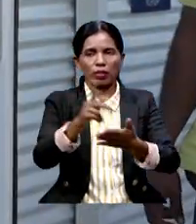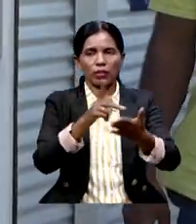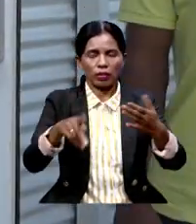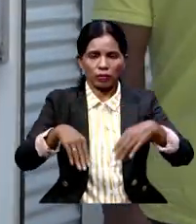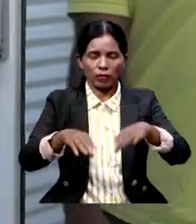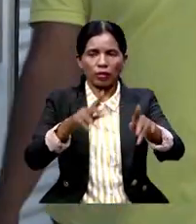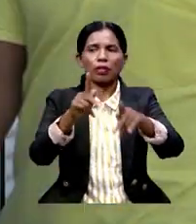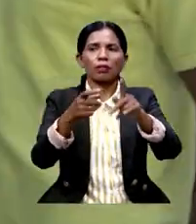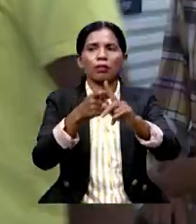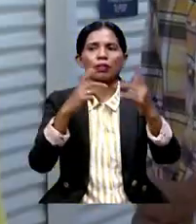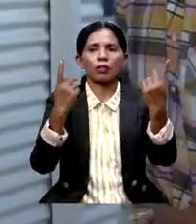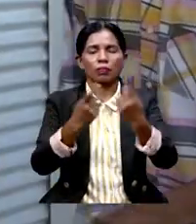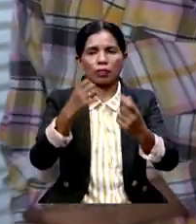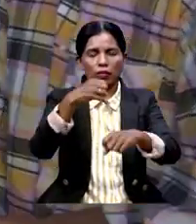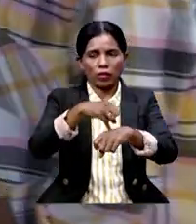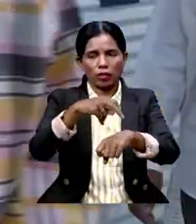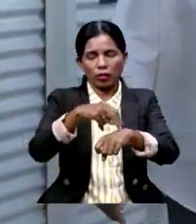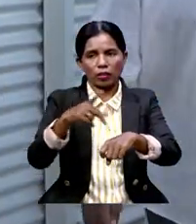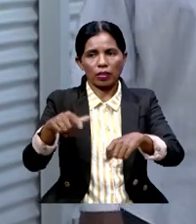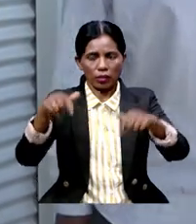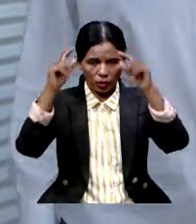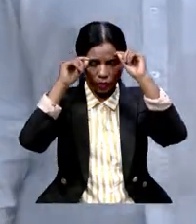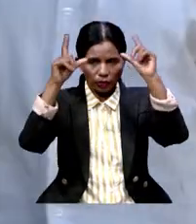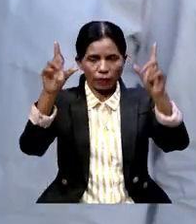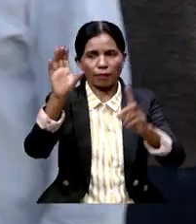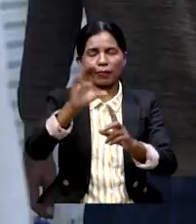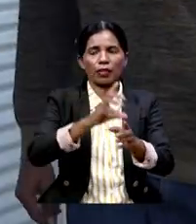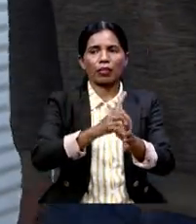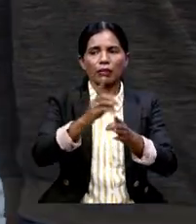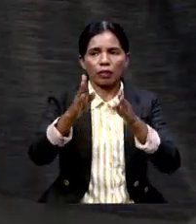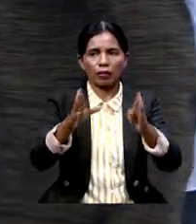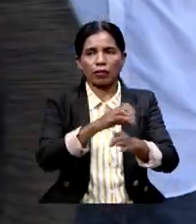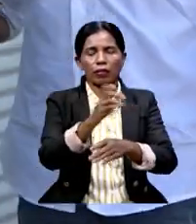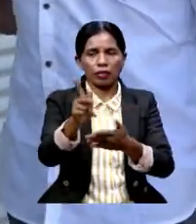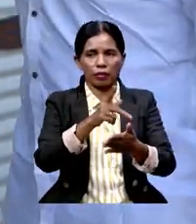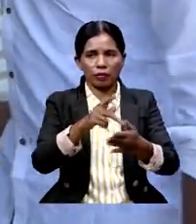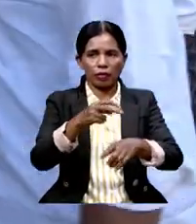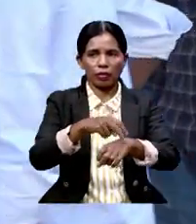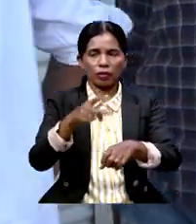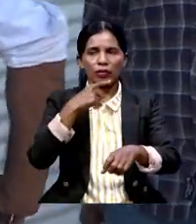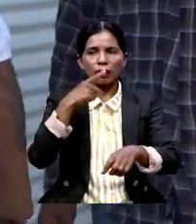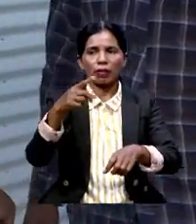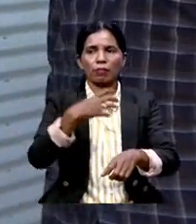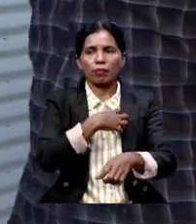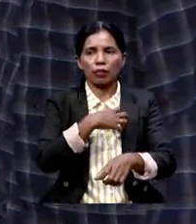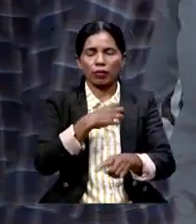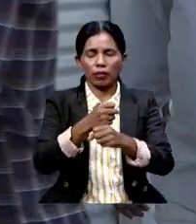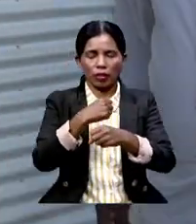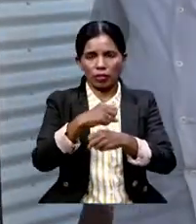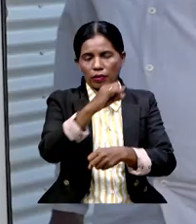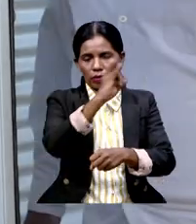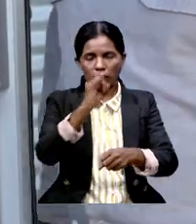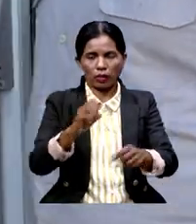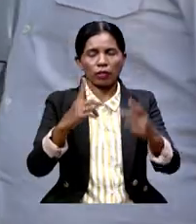humano, o si Companhia Internacional Balon e Timor. Chefe Departamento de Investigação Criminal Nacional Ateten, Penitele halou na identificação